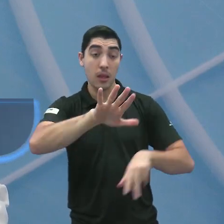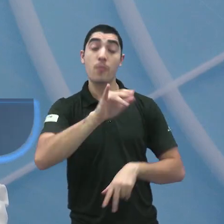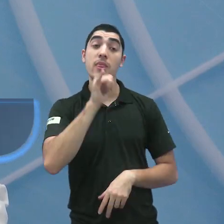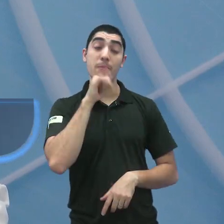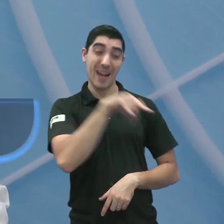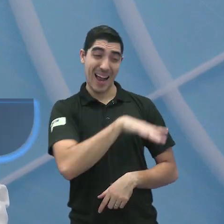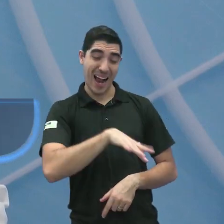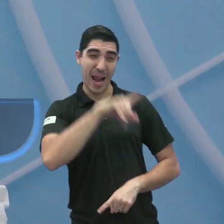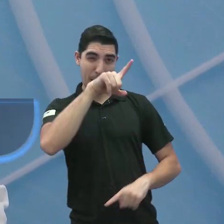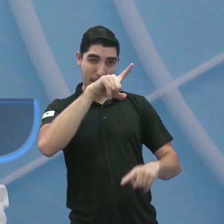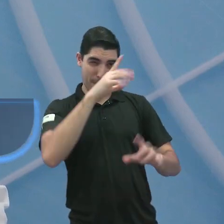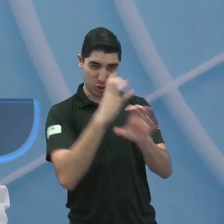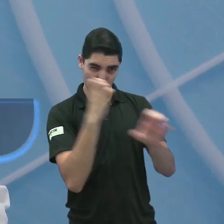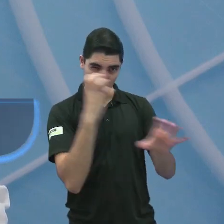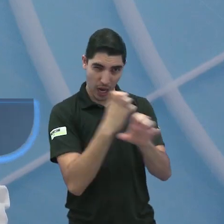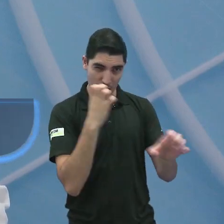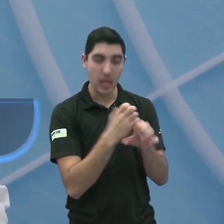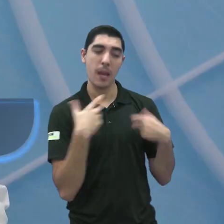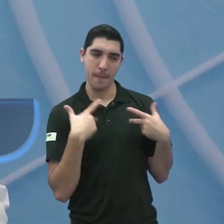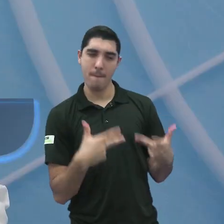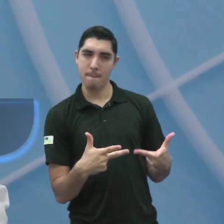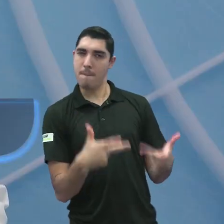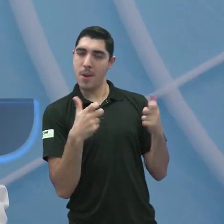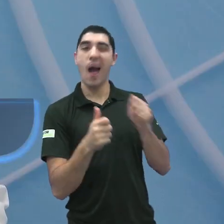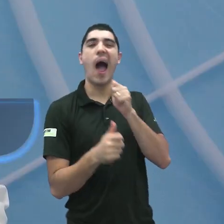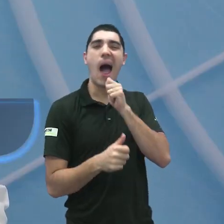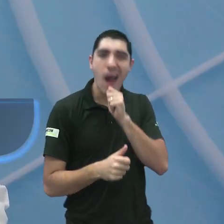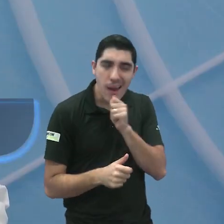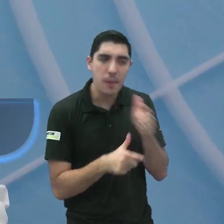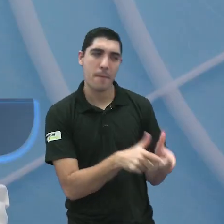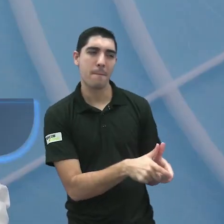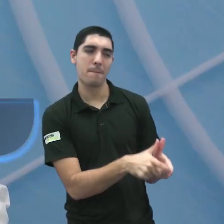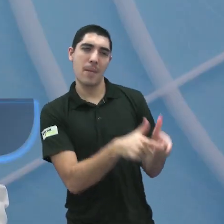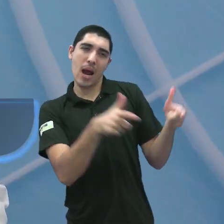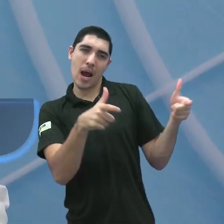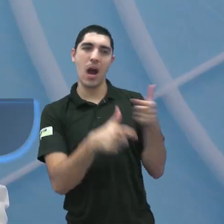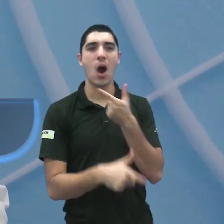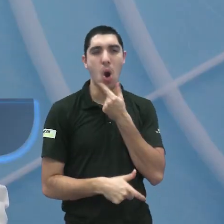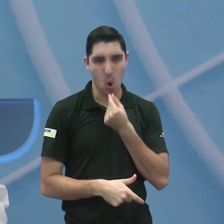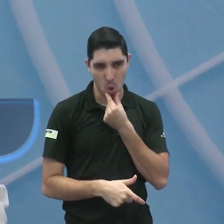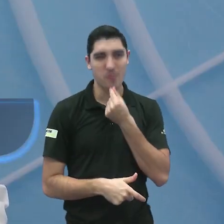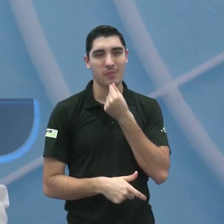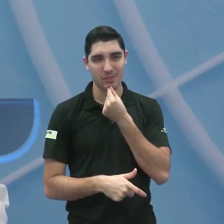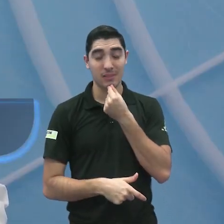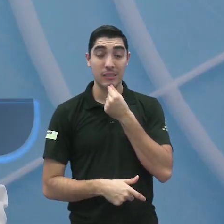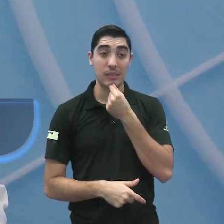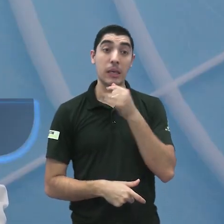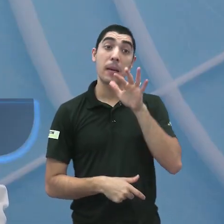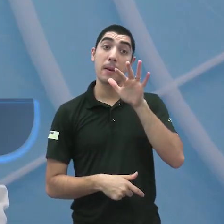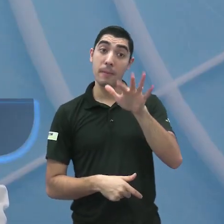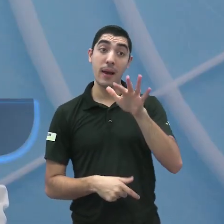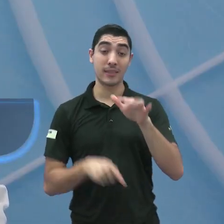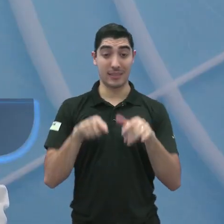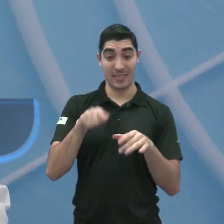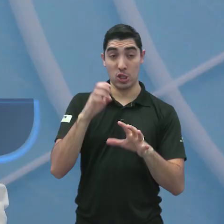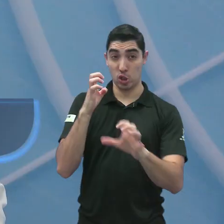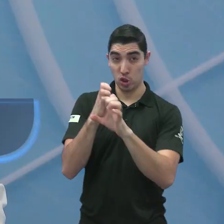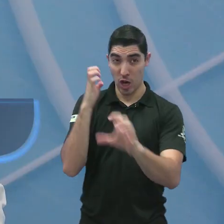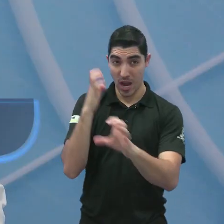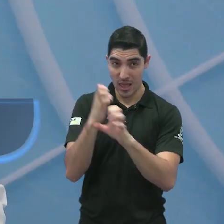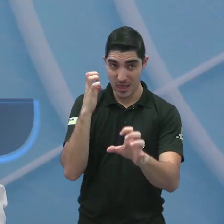uma graduação em Engenharia de Materiais e ali era majoritariamente homens. Então, na parte de engenharia é